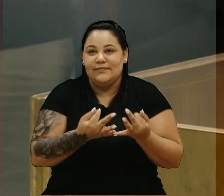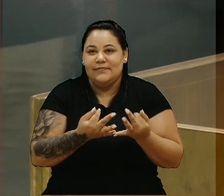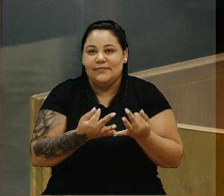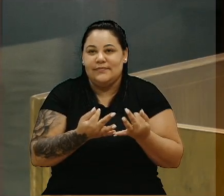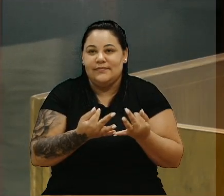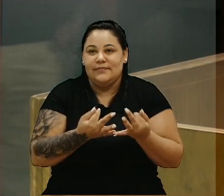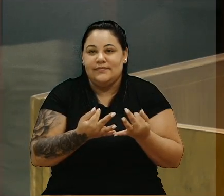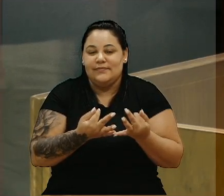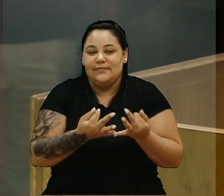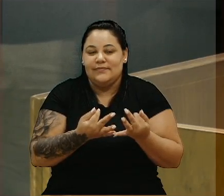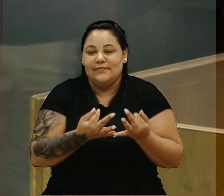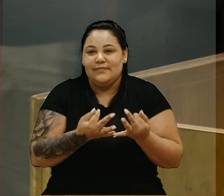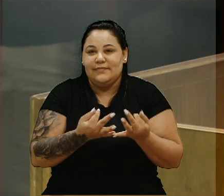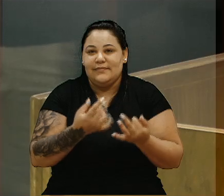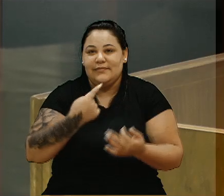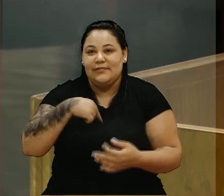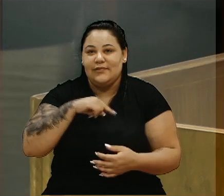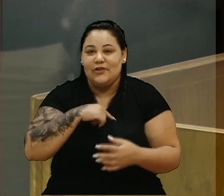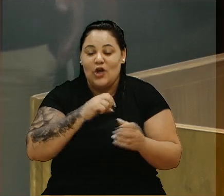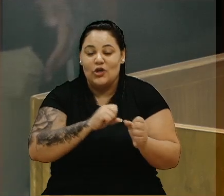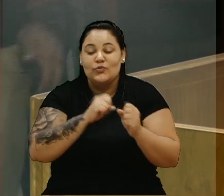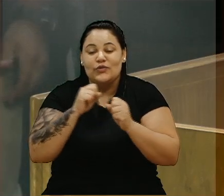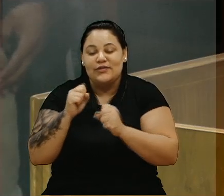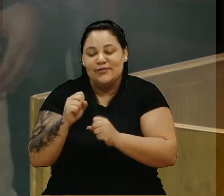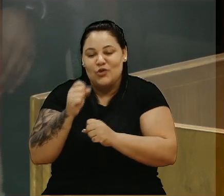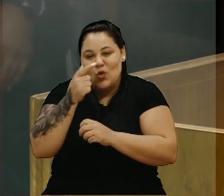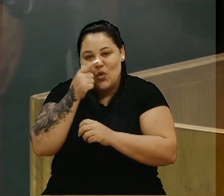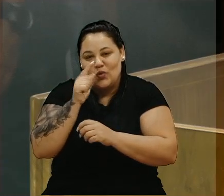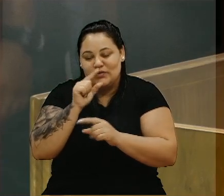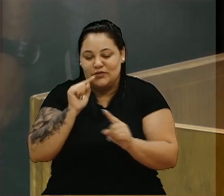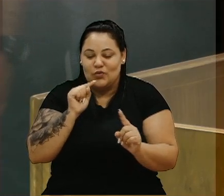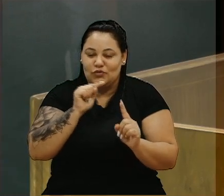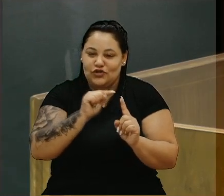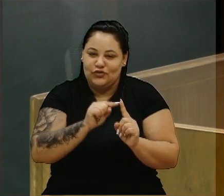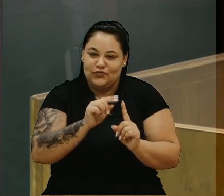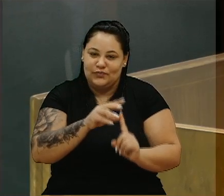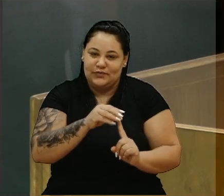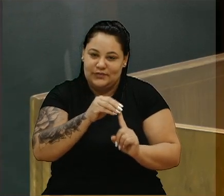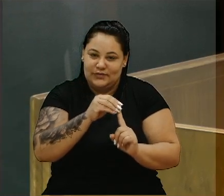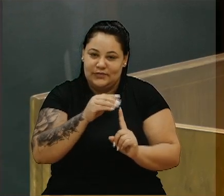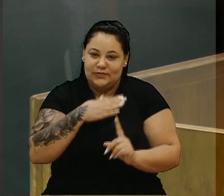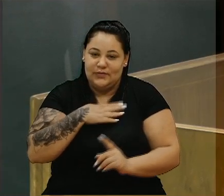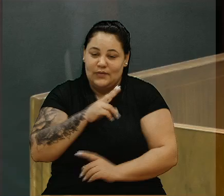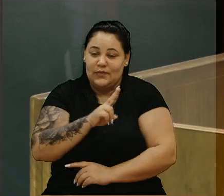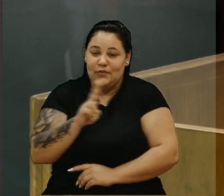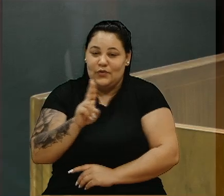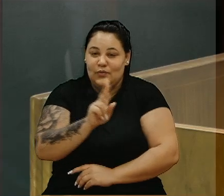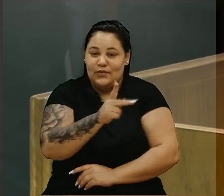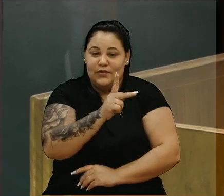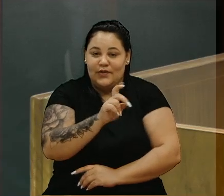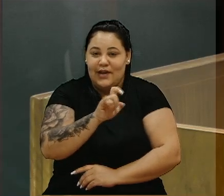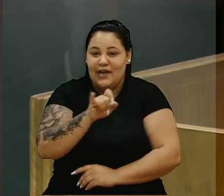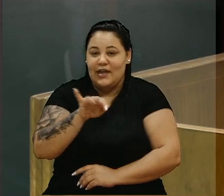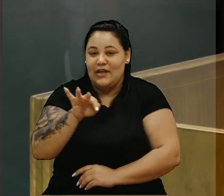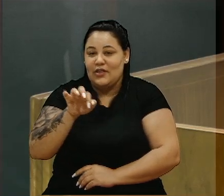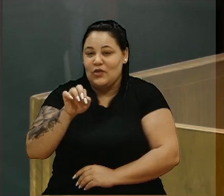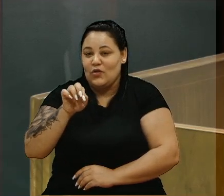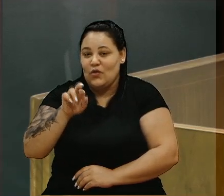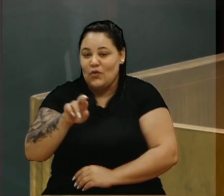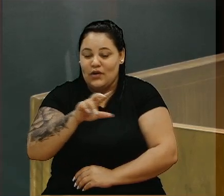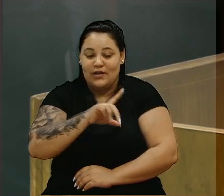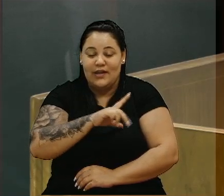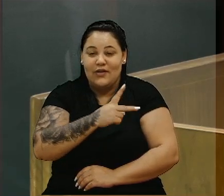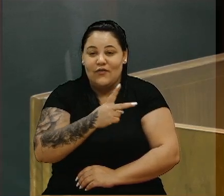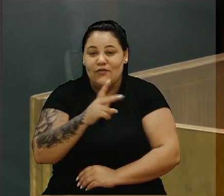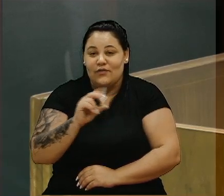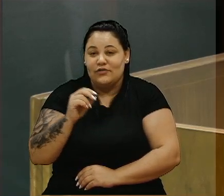e para que possamos alcançar o nosso maior potencial. O meu nome é Heitor Fachinelli Deschamps, tenho 20